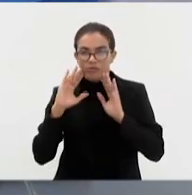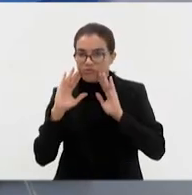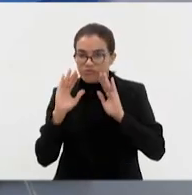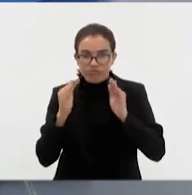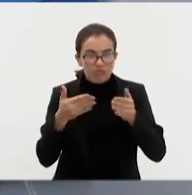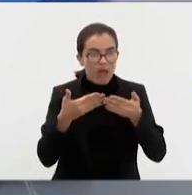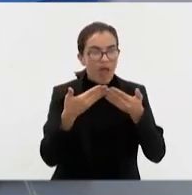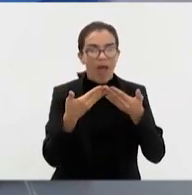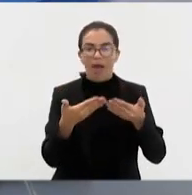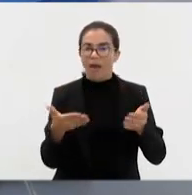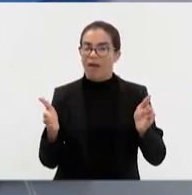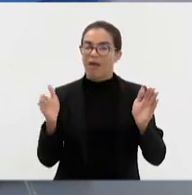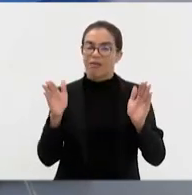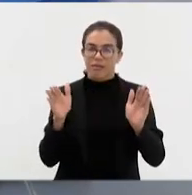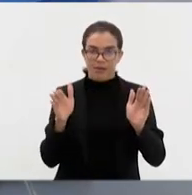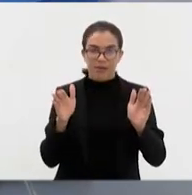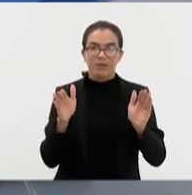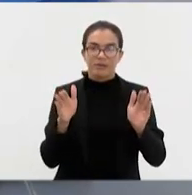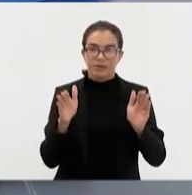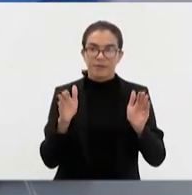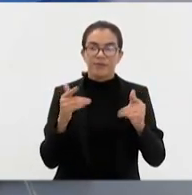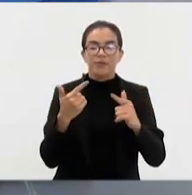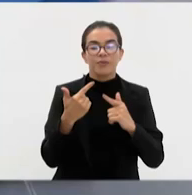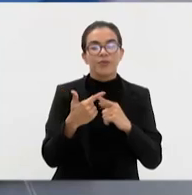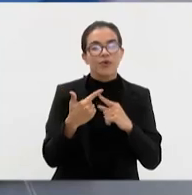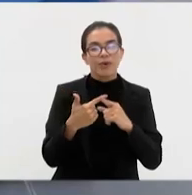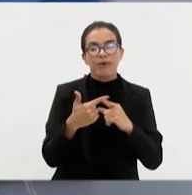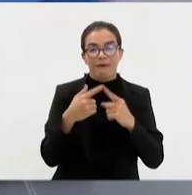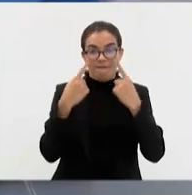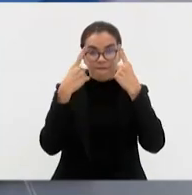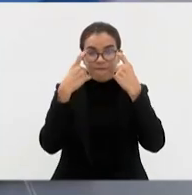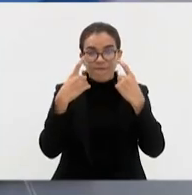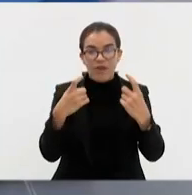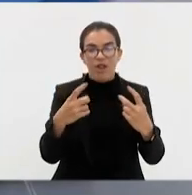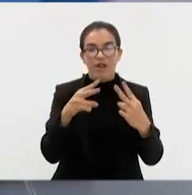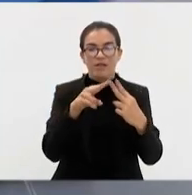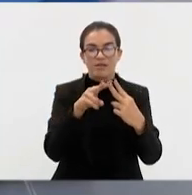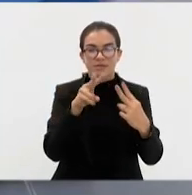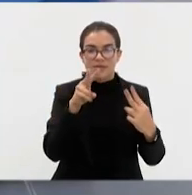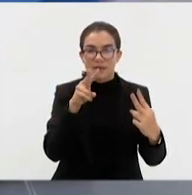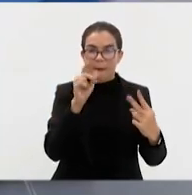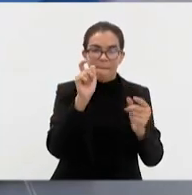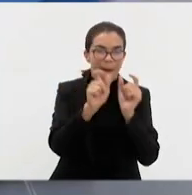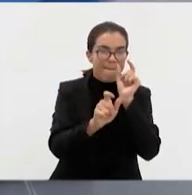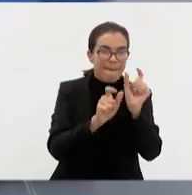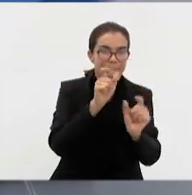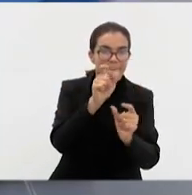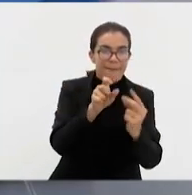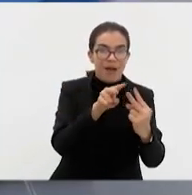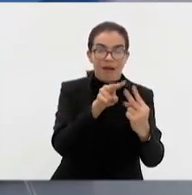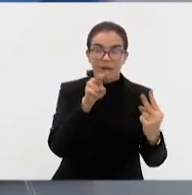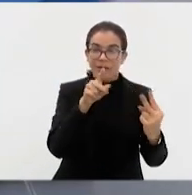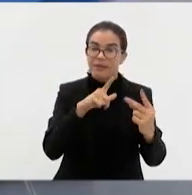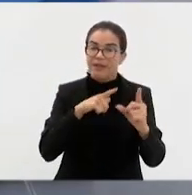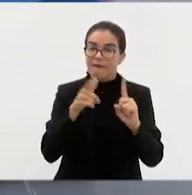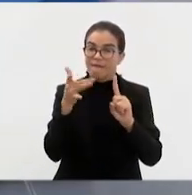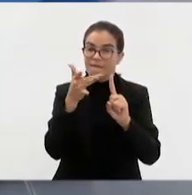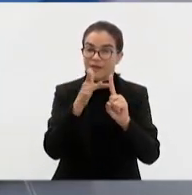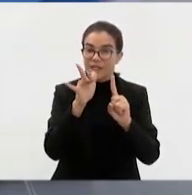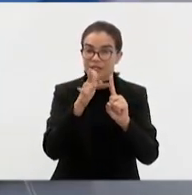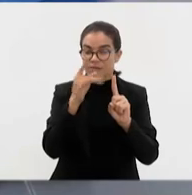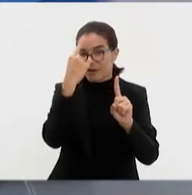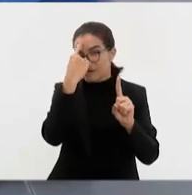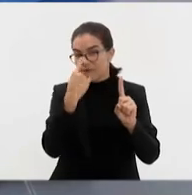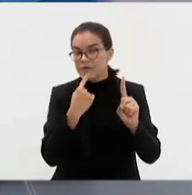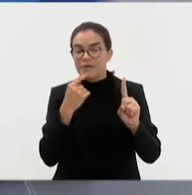ampla, nunca deixando de entender que a violência cibernética ela tem como vítima potencial a figura